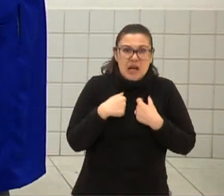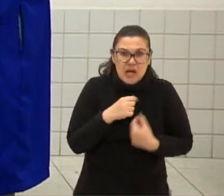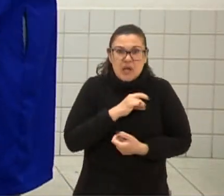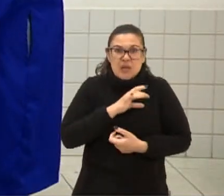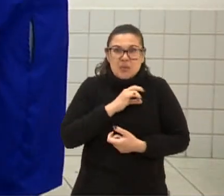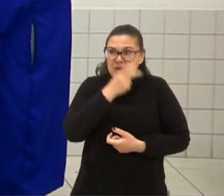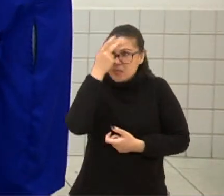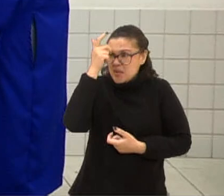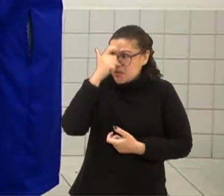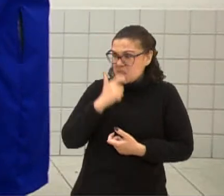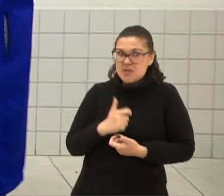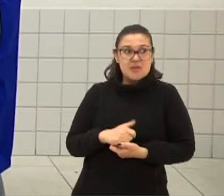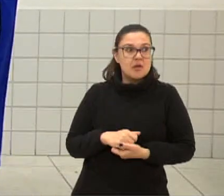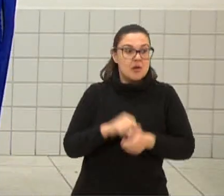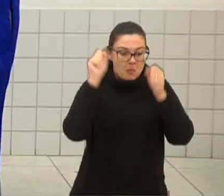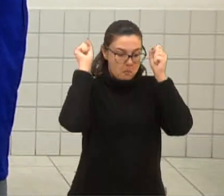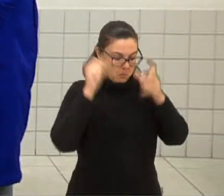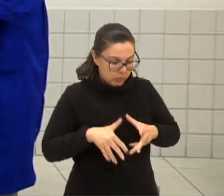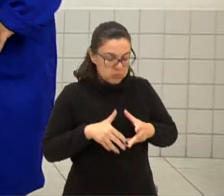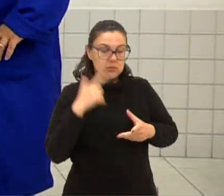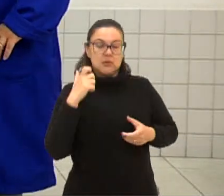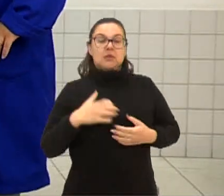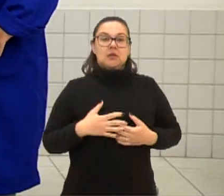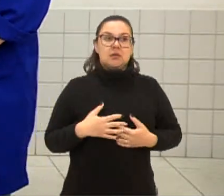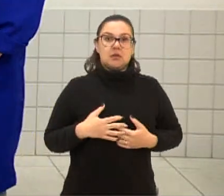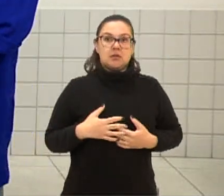de gente.